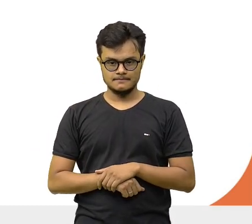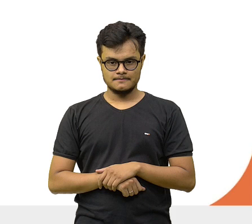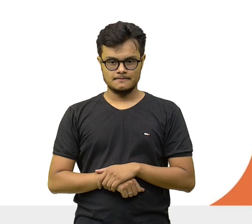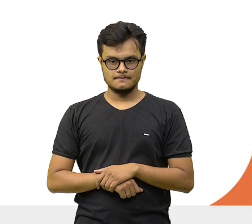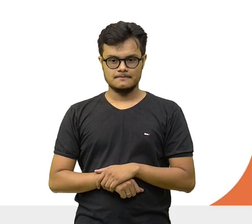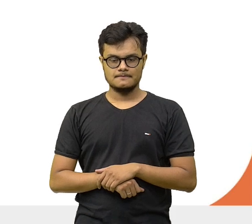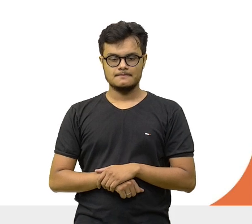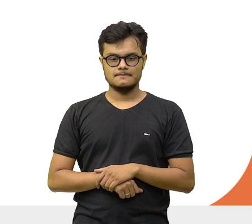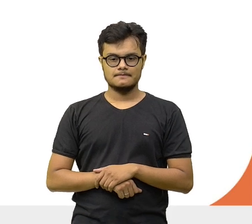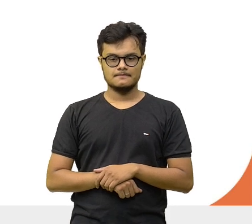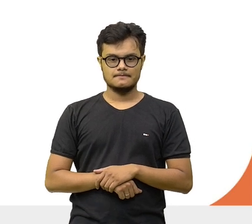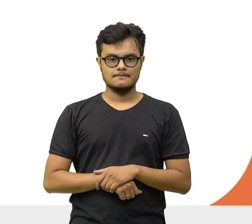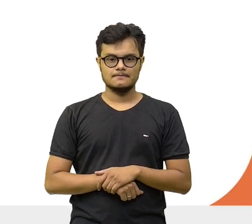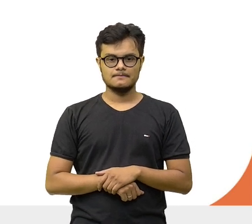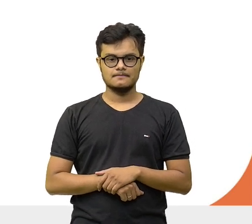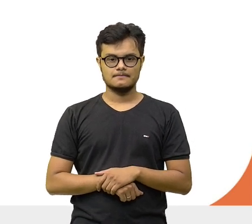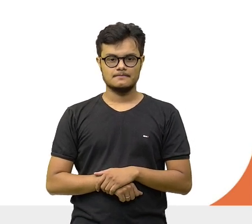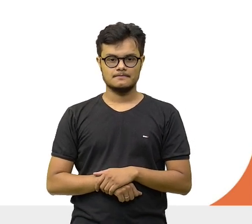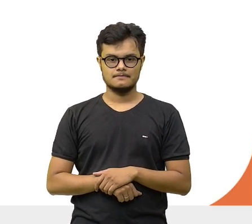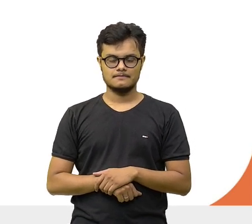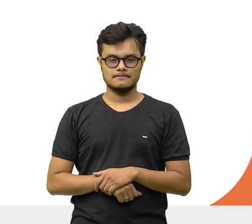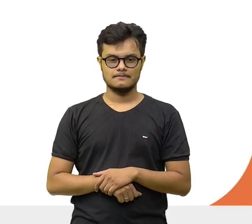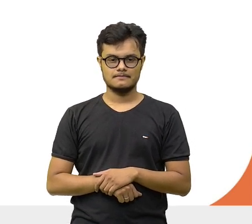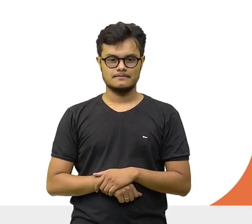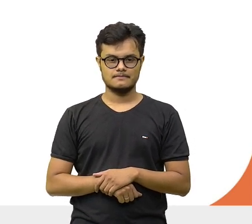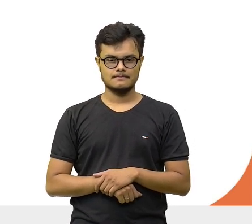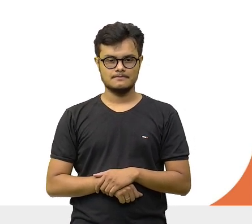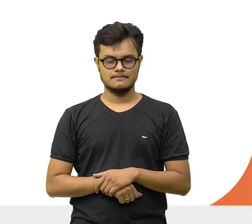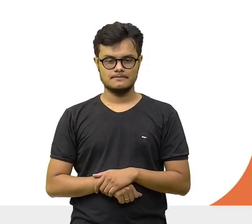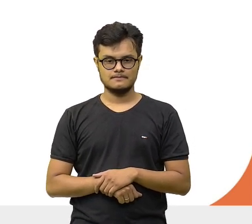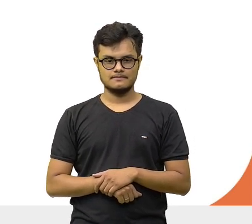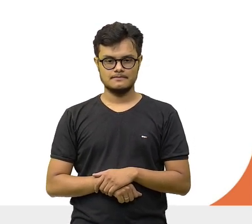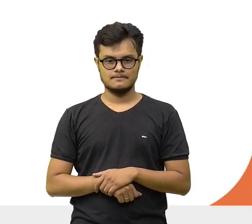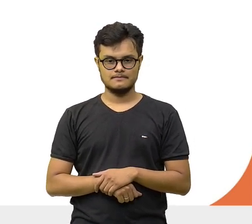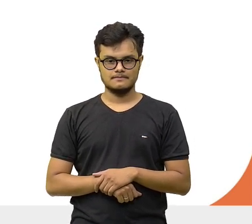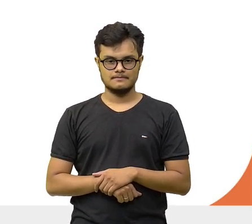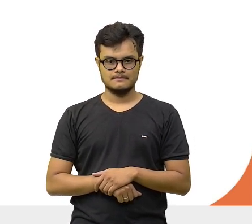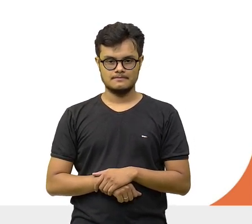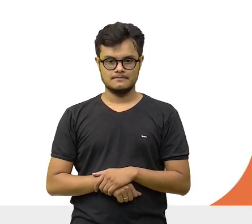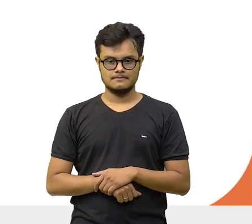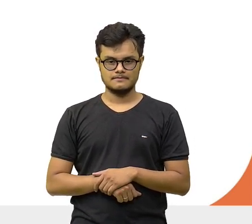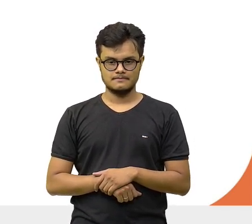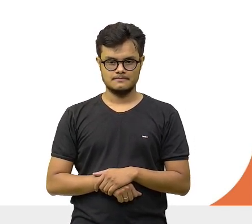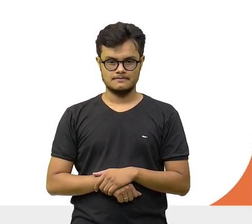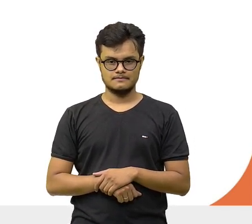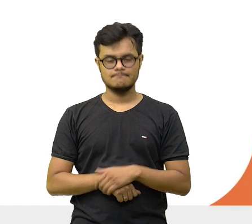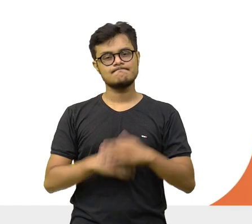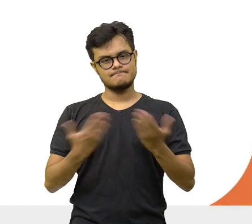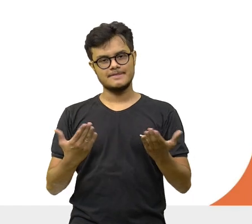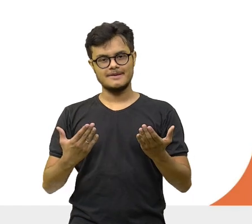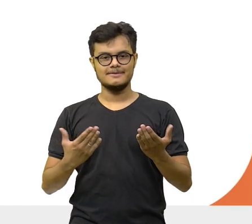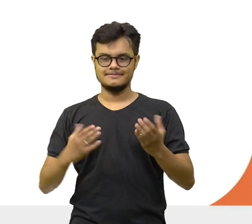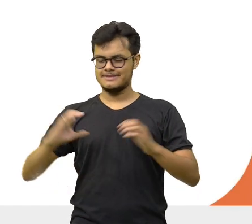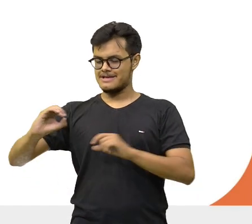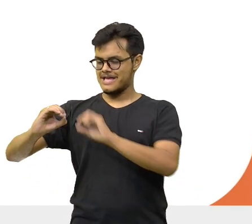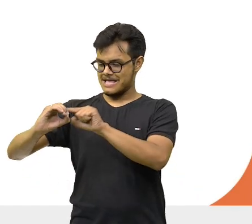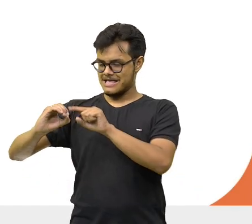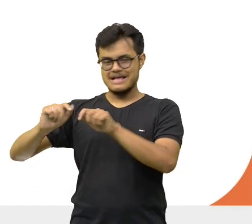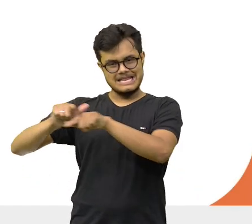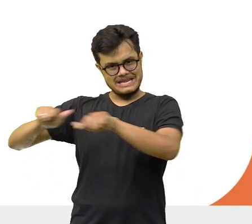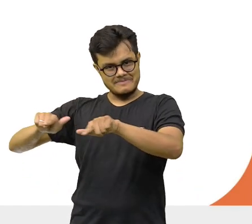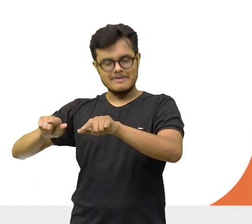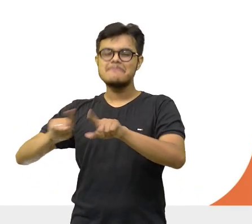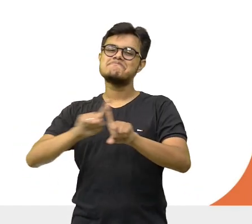elétrons do corpo neutro, migram para o corpo positivo, deixando o corpo que antes estava neutro carregado.